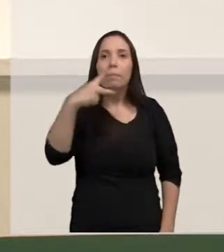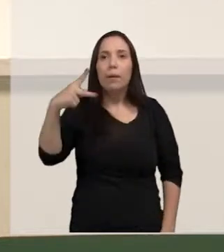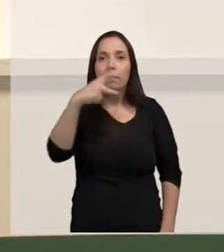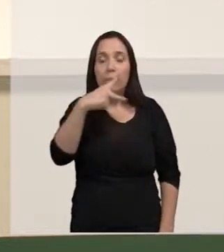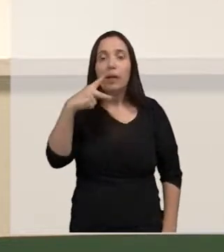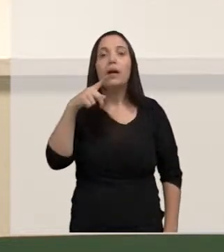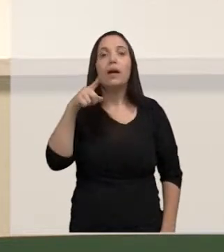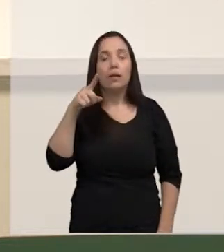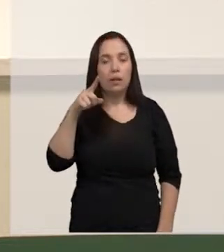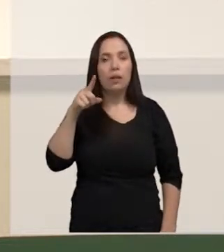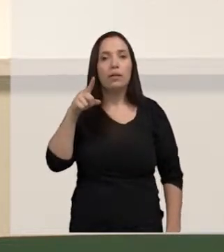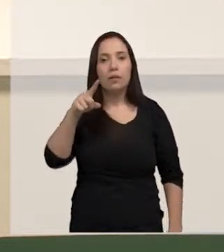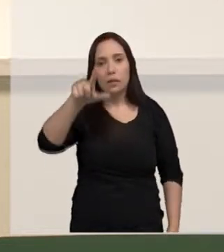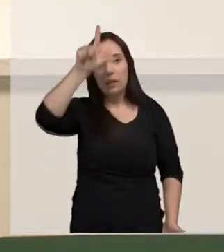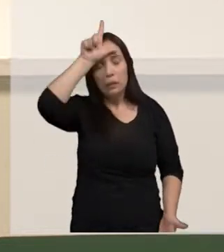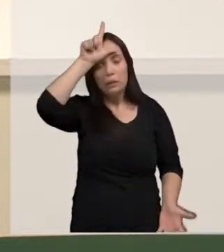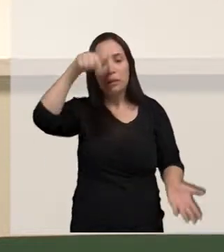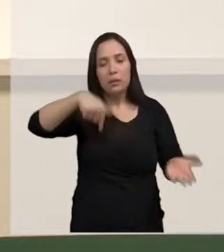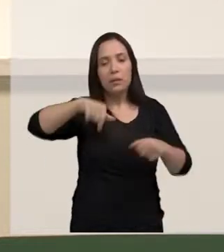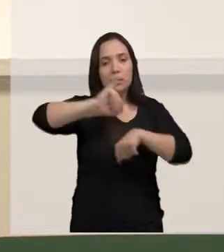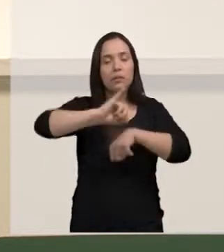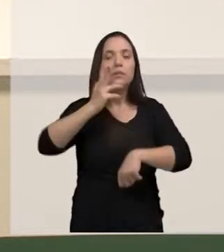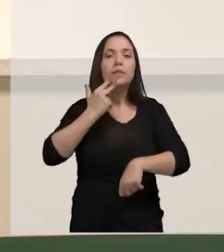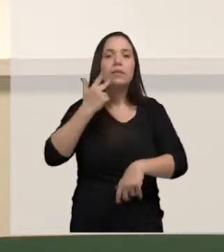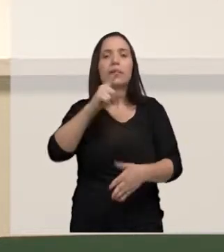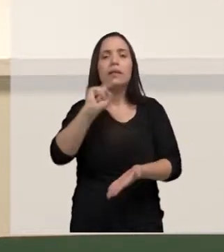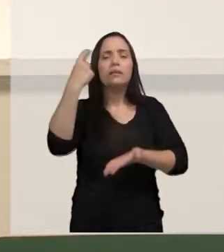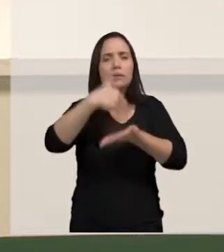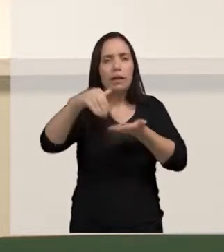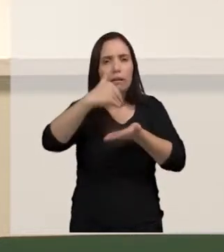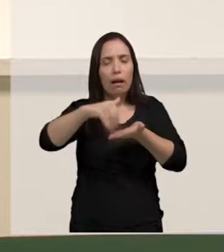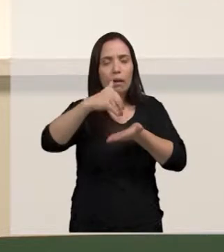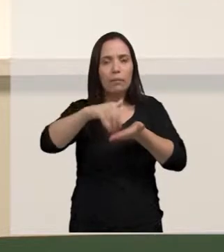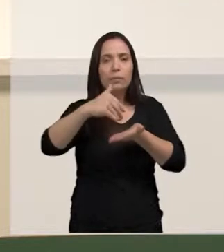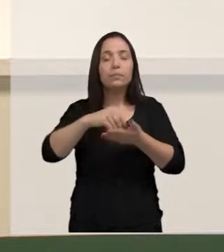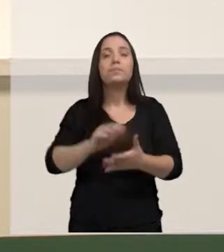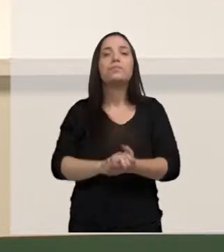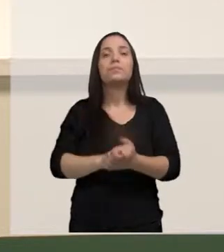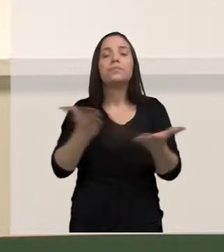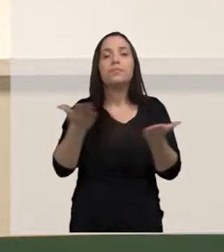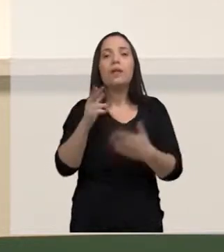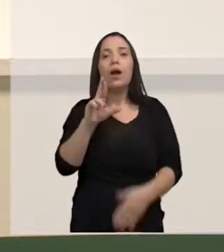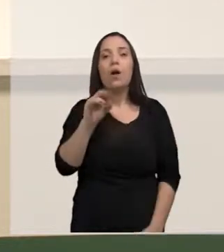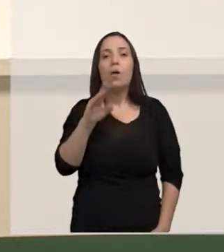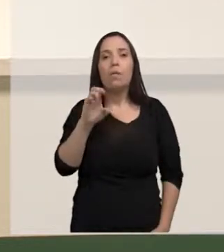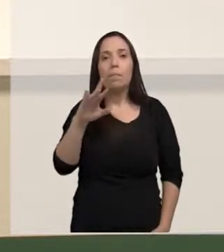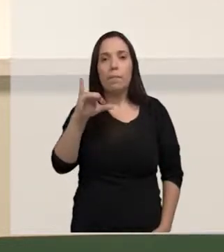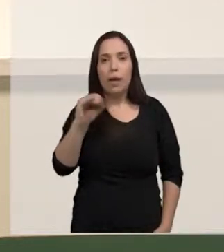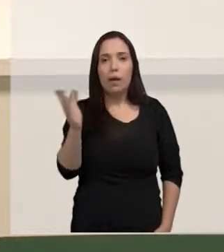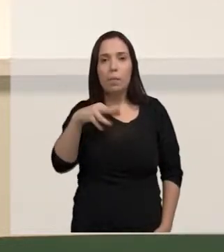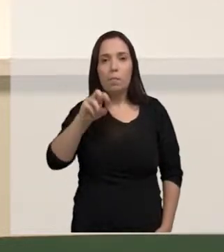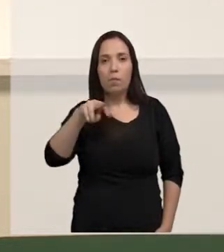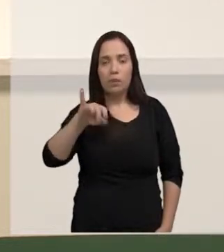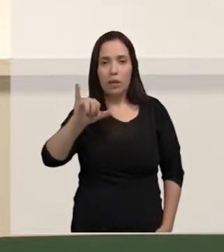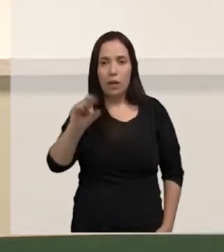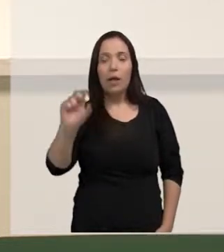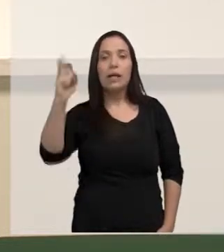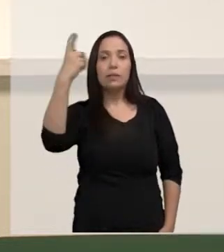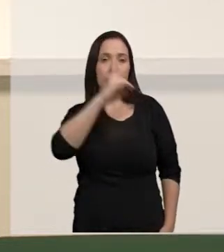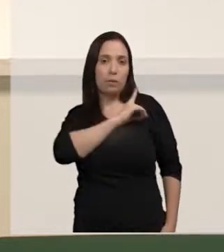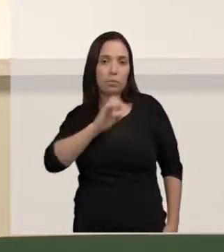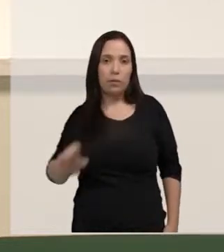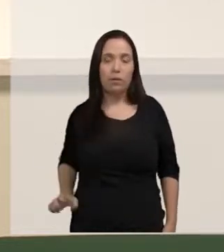liderança... emergente. Aqui em Fortaleza, era secretário aqui em Fortaleza também. Na regional. Roberto Monteiro também, uma grande surpresa. Ex-deputado estadual, representa